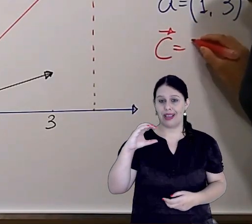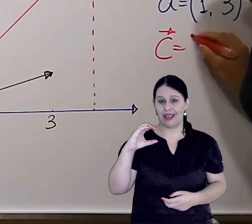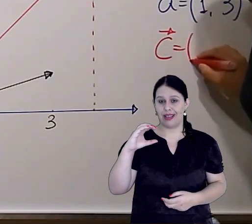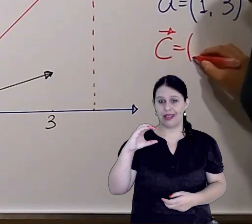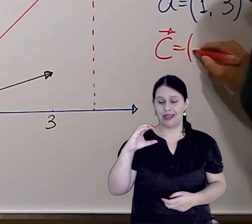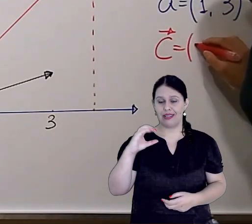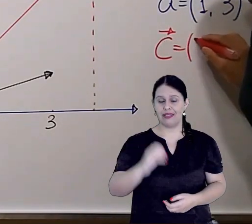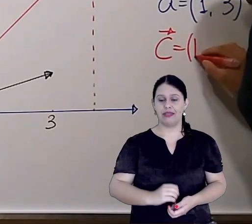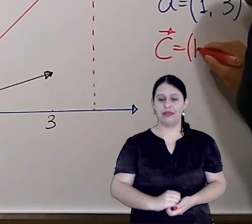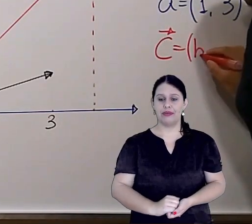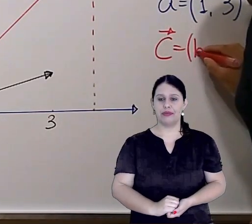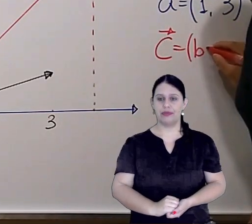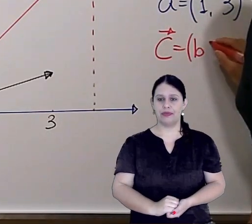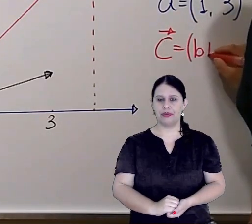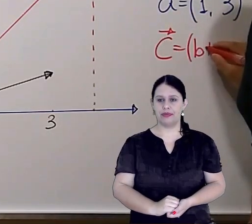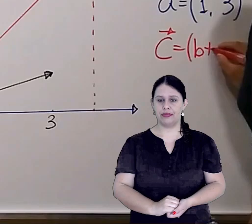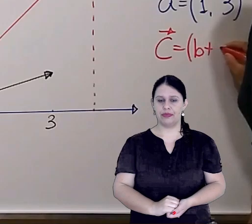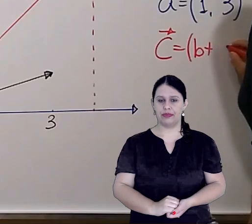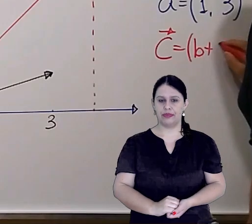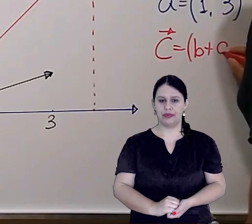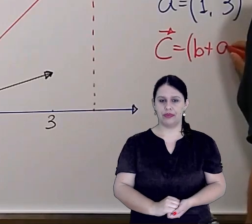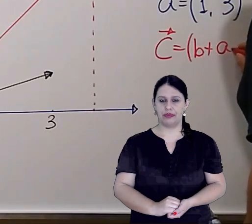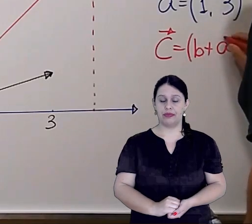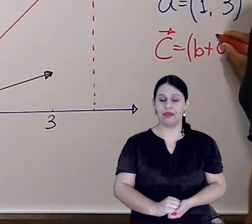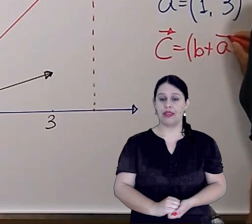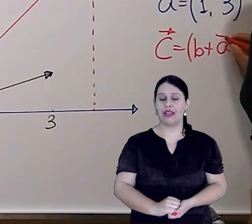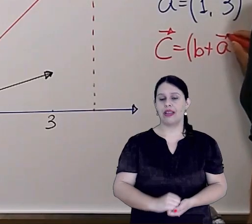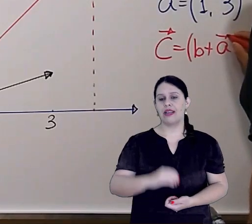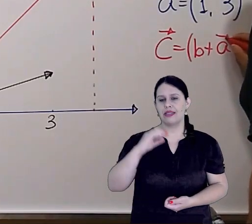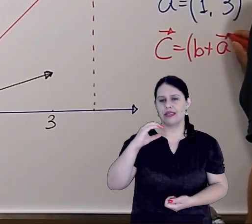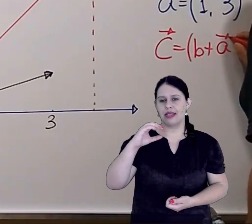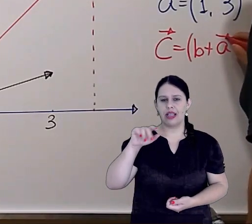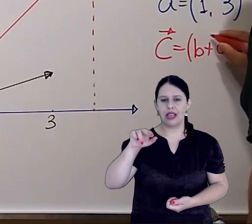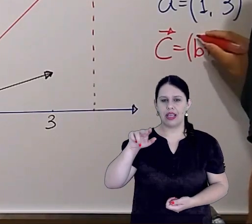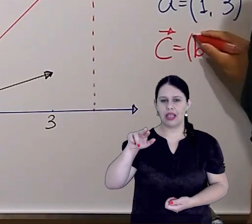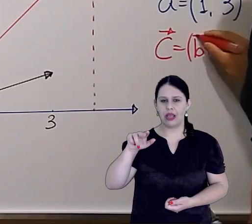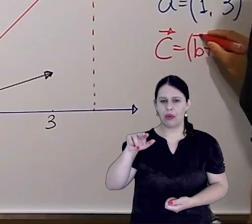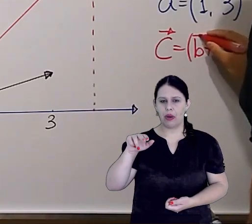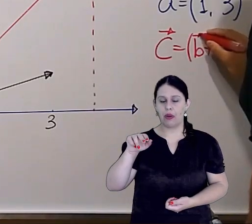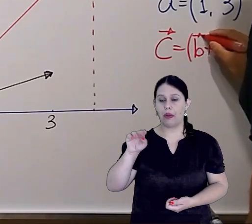Igual a B Mais A